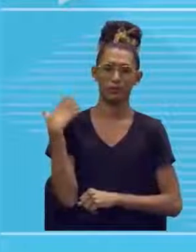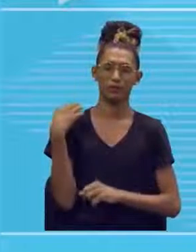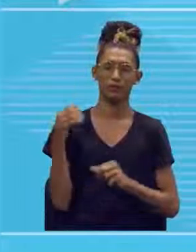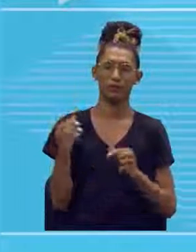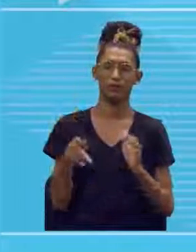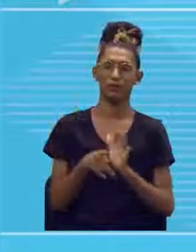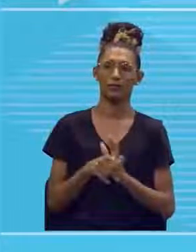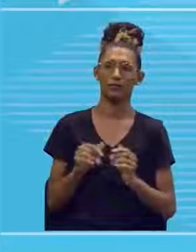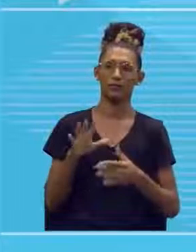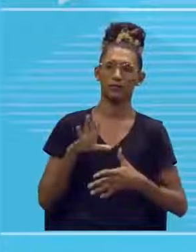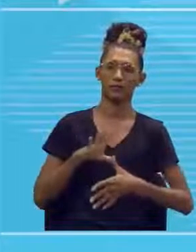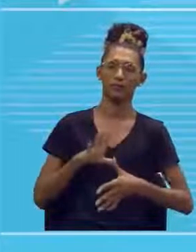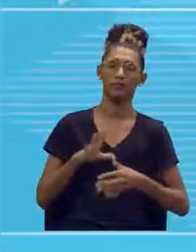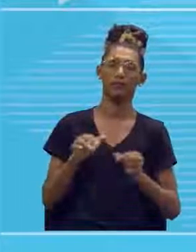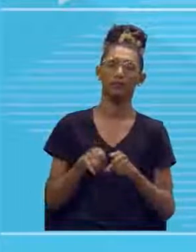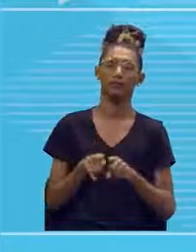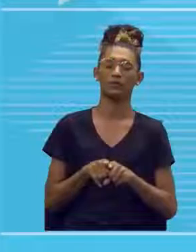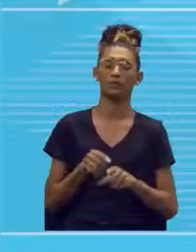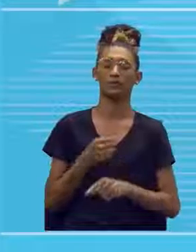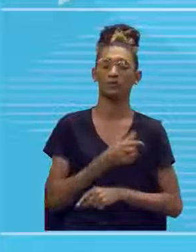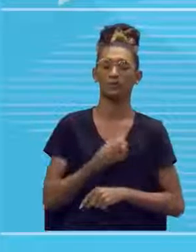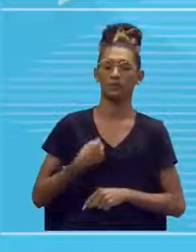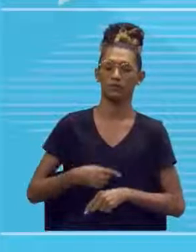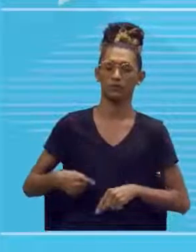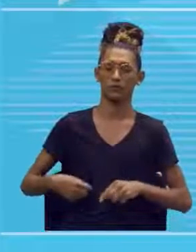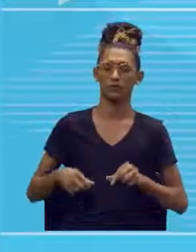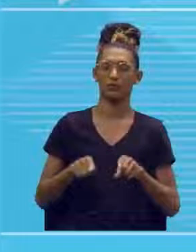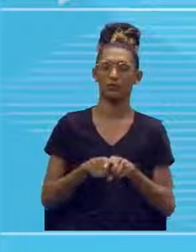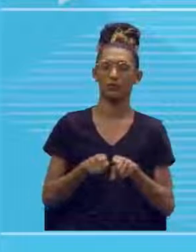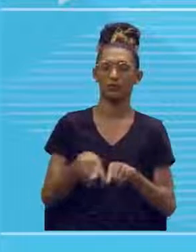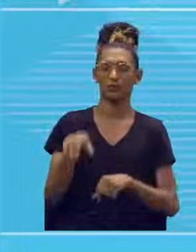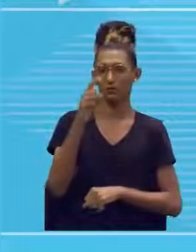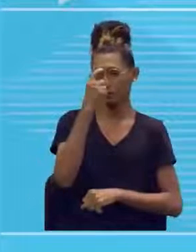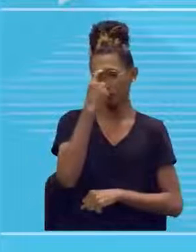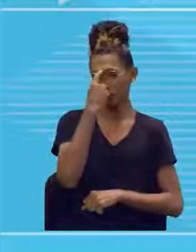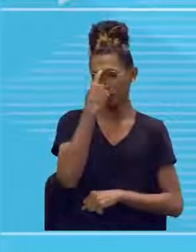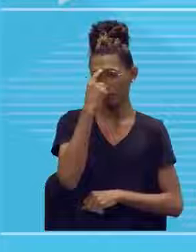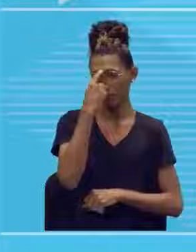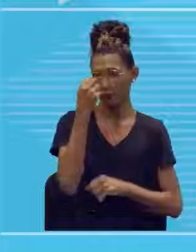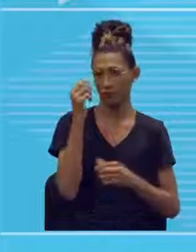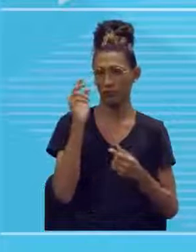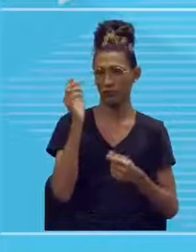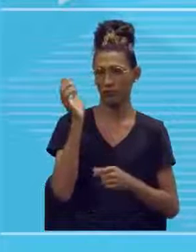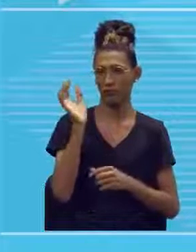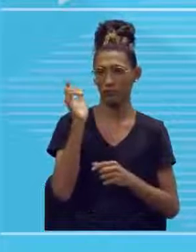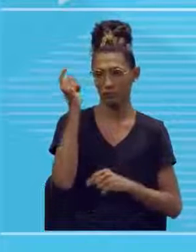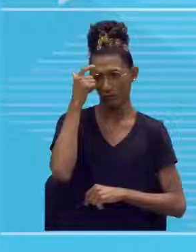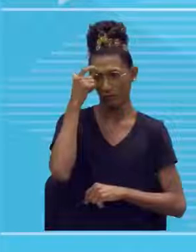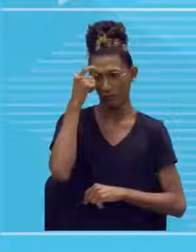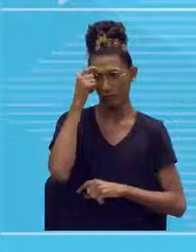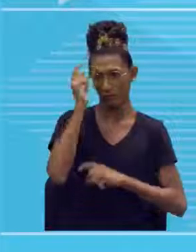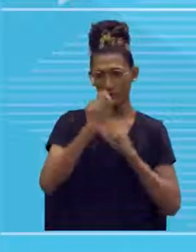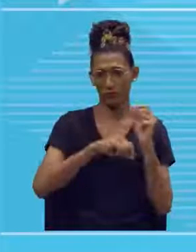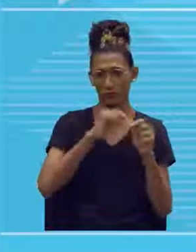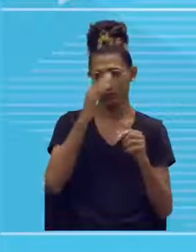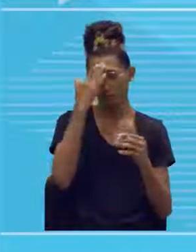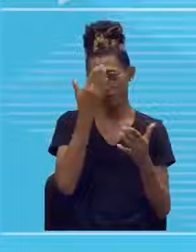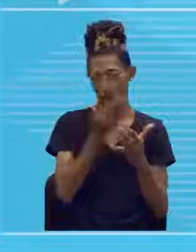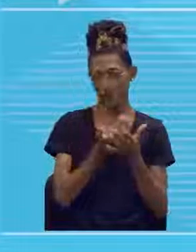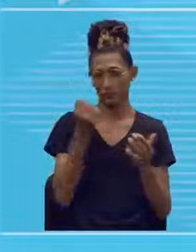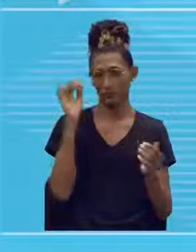americanos chineses e indianos acreditavam no século